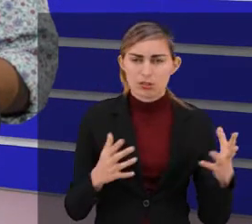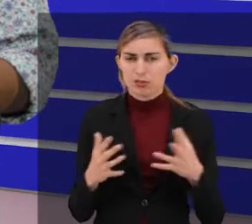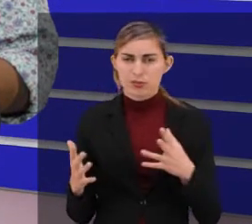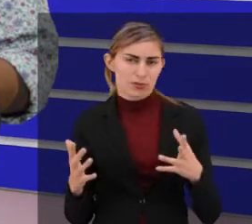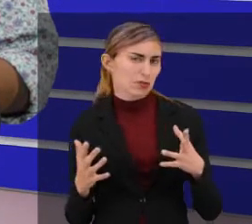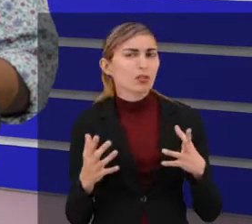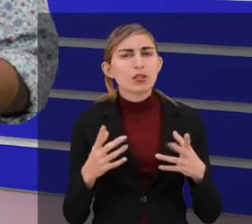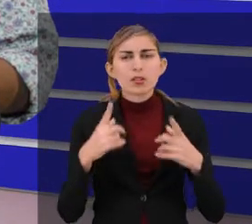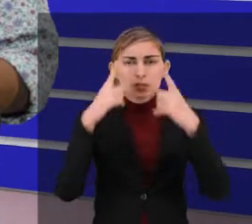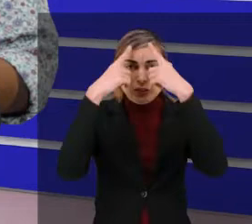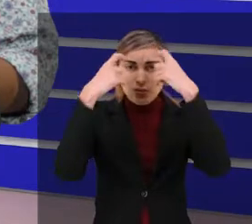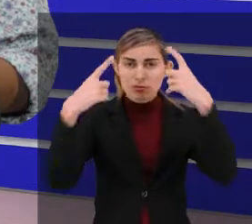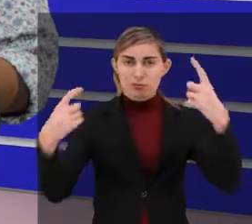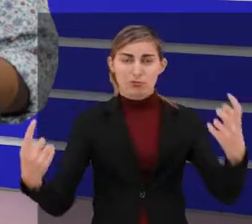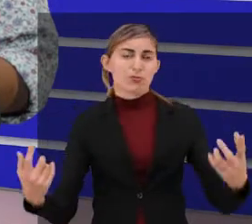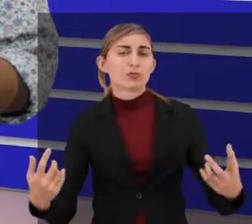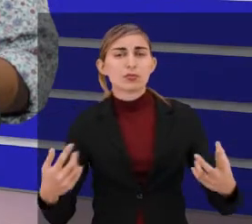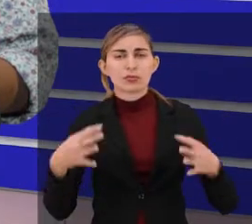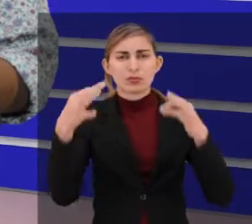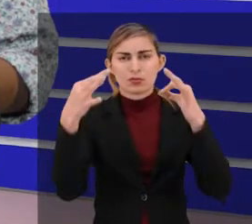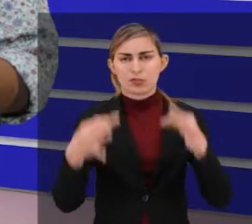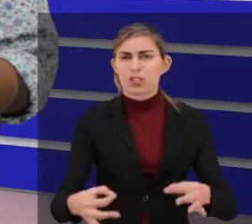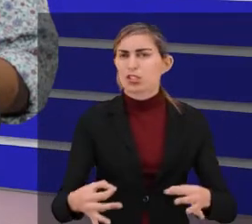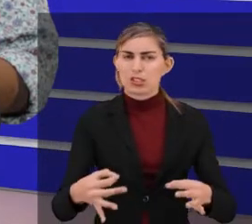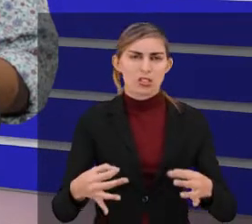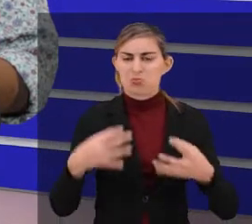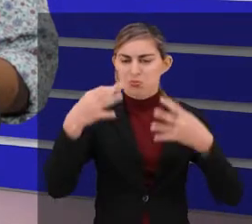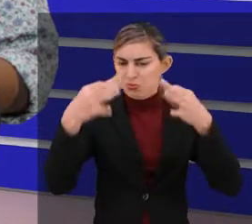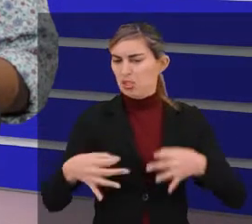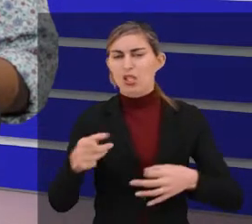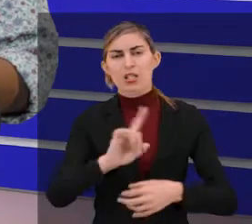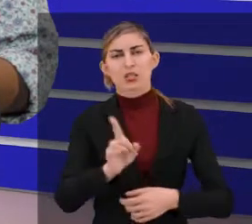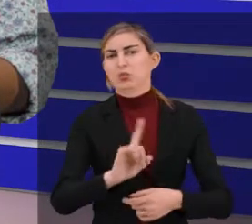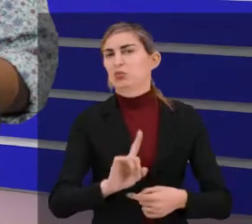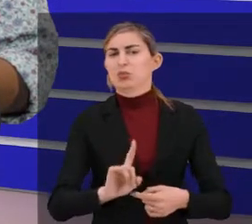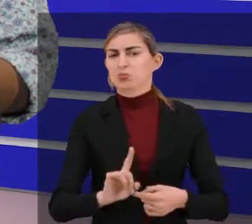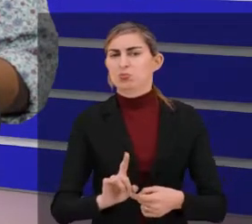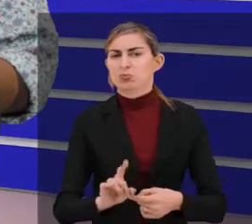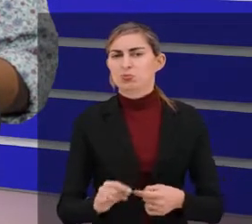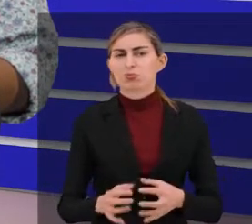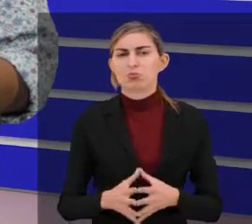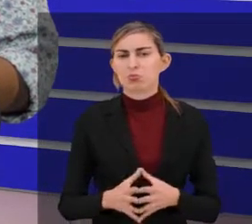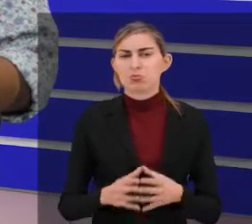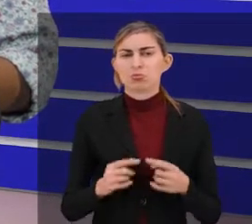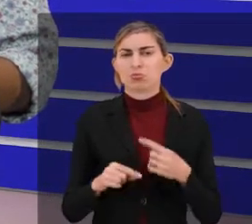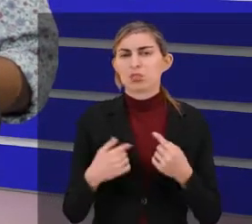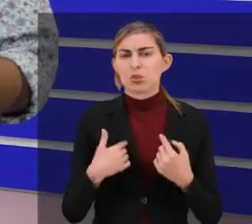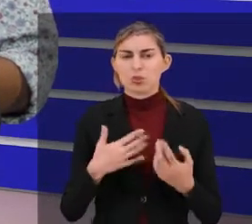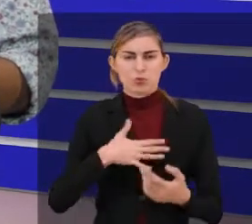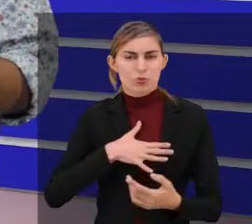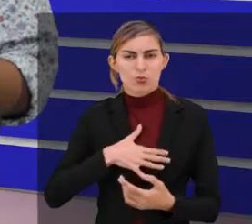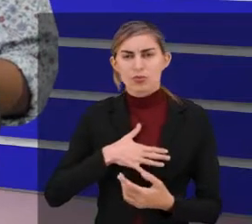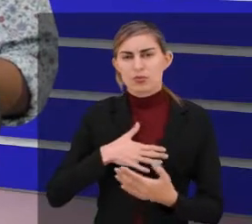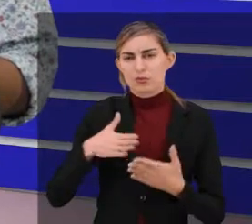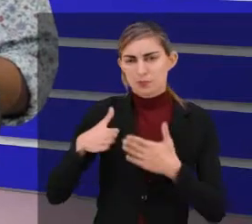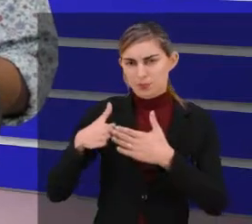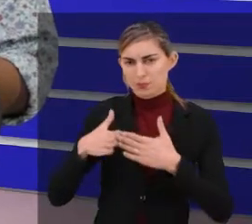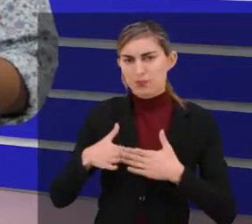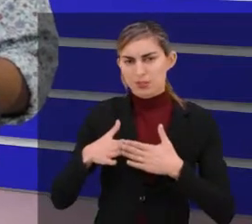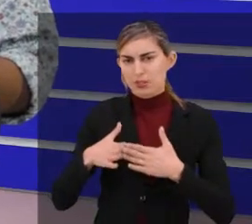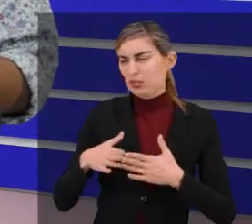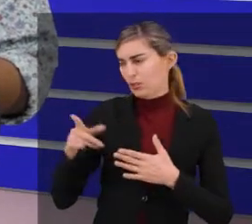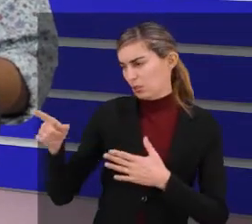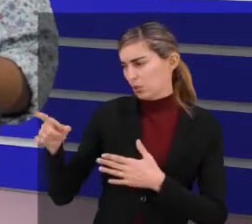interajam com agressividade. Isso com certeza não vai dar certo. Agora eu gostaria assim, de pedir a contribuição, né,